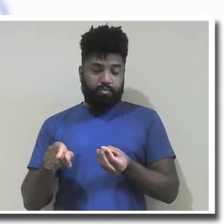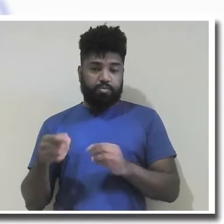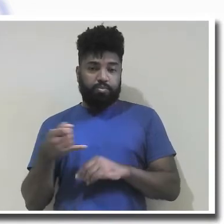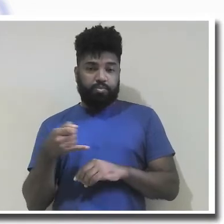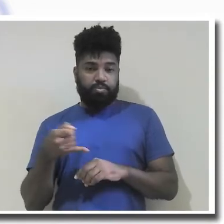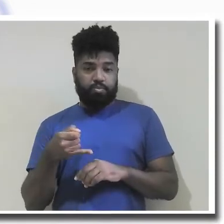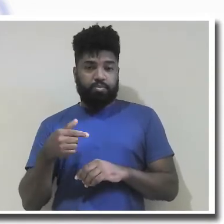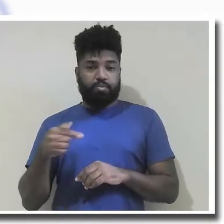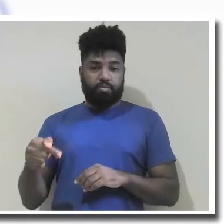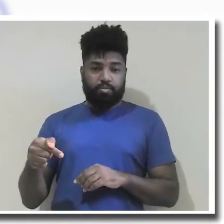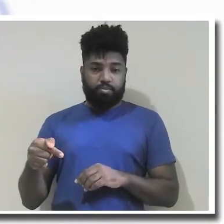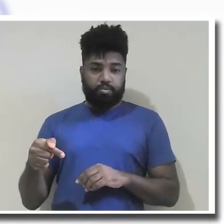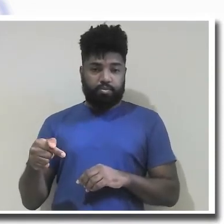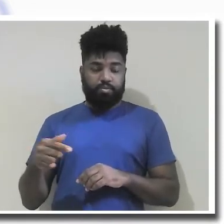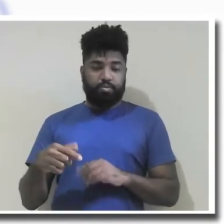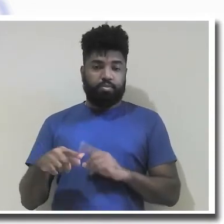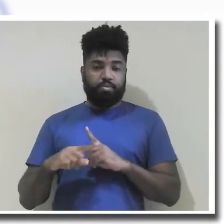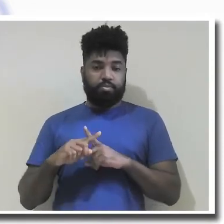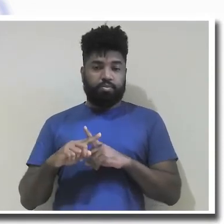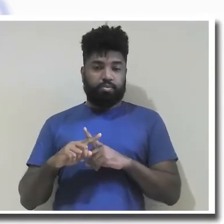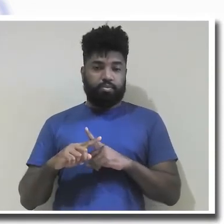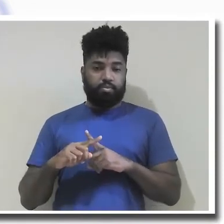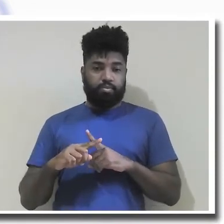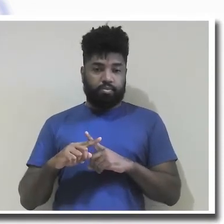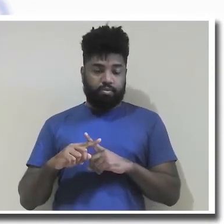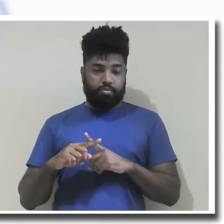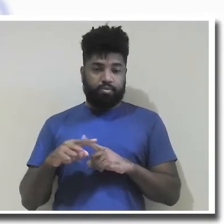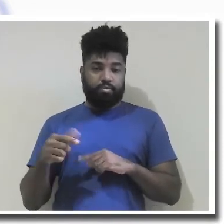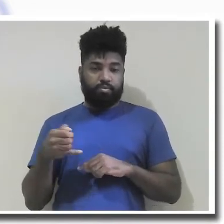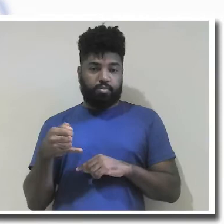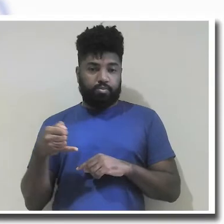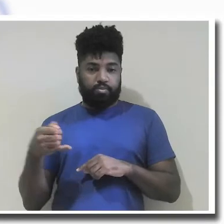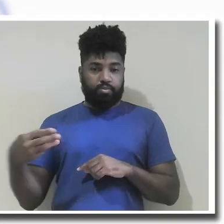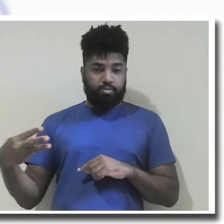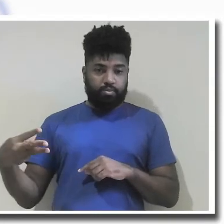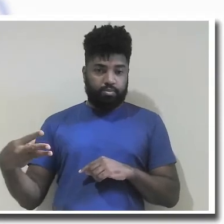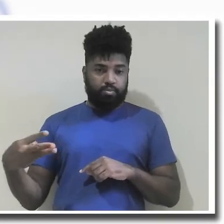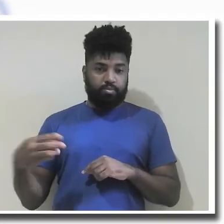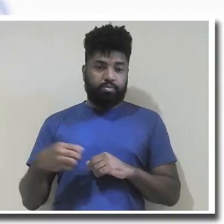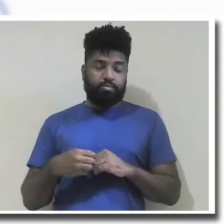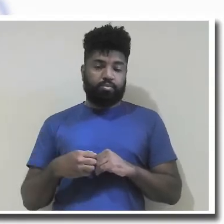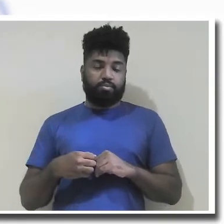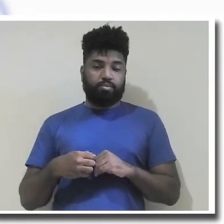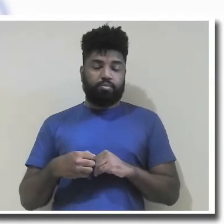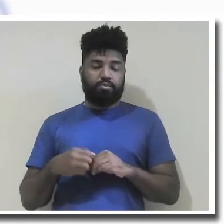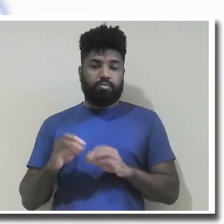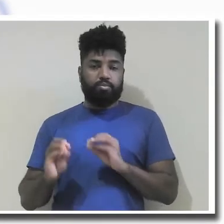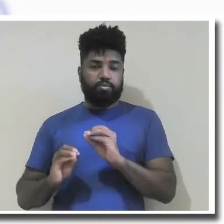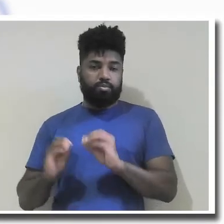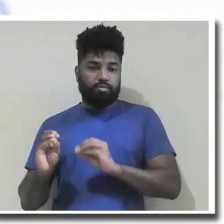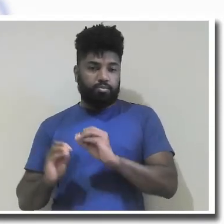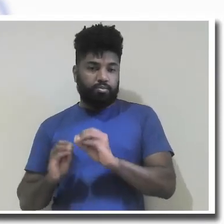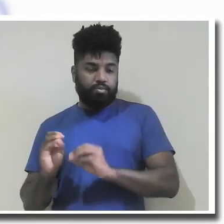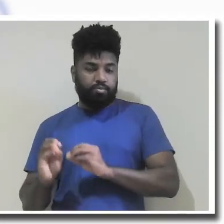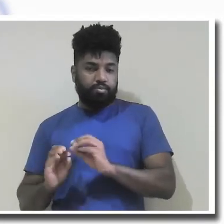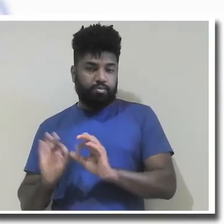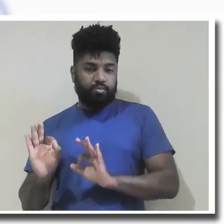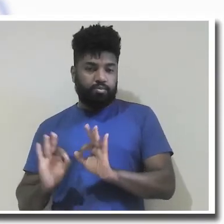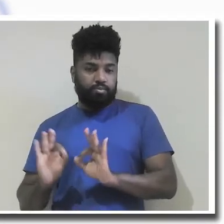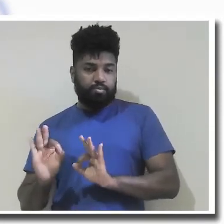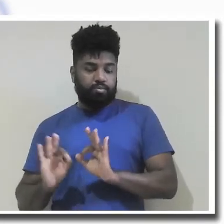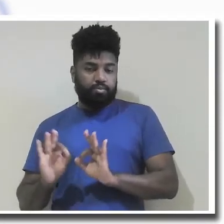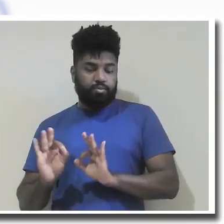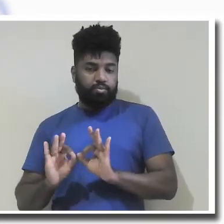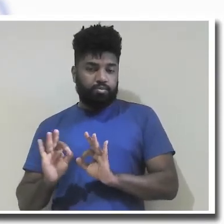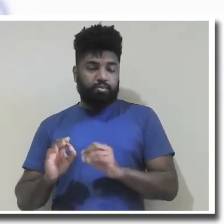menos 7 vezes menos 3, utilizando